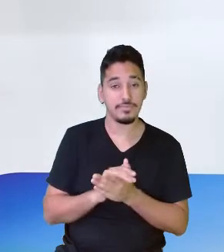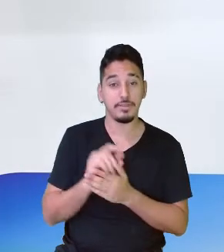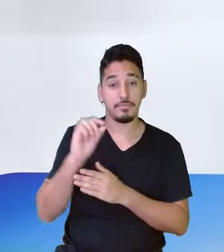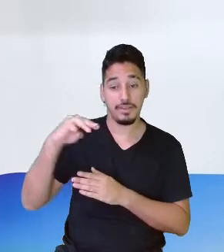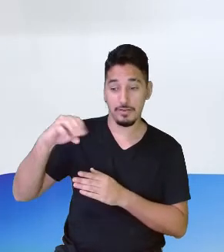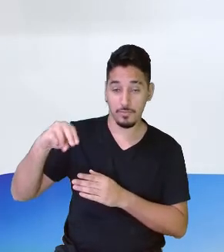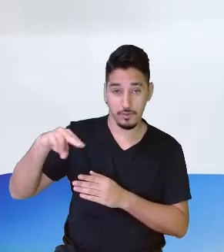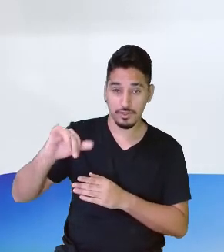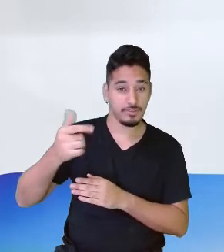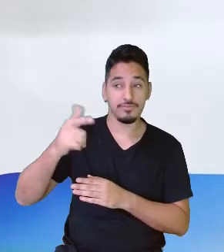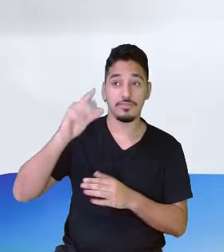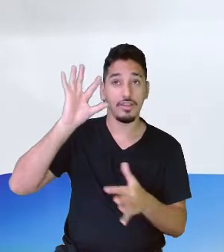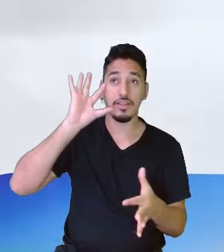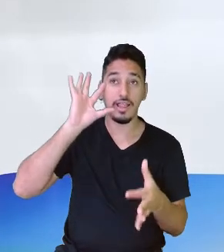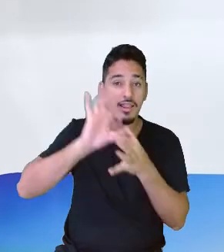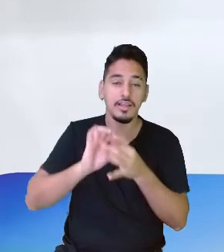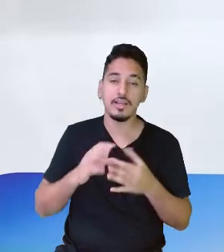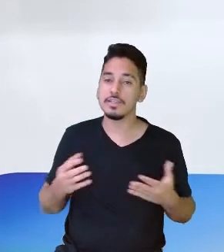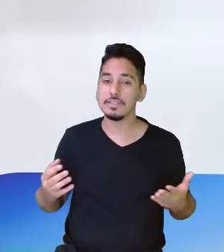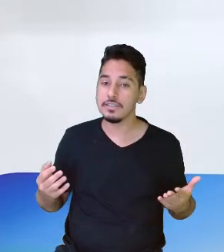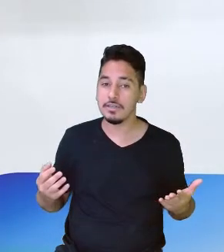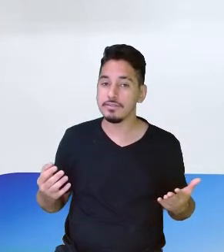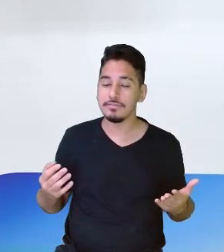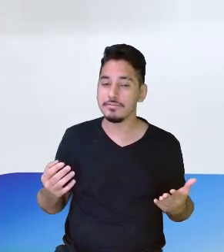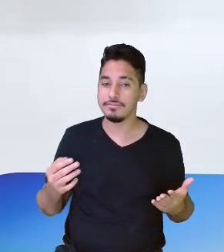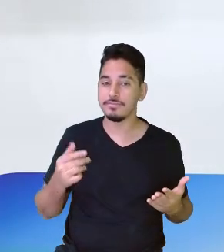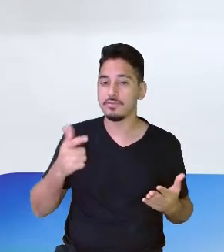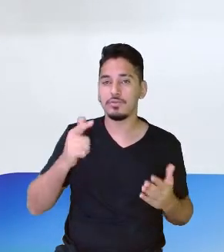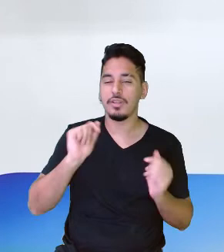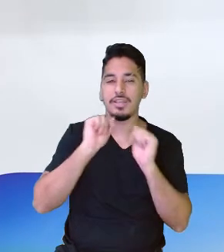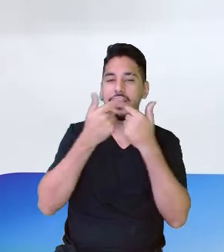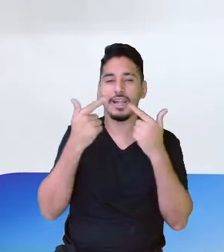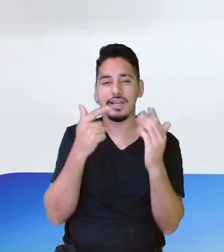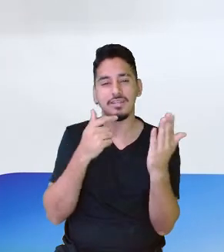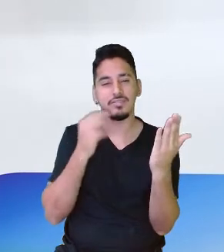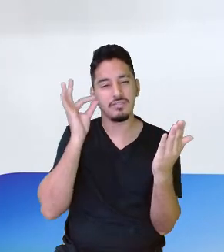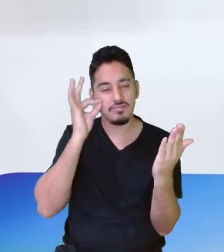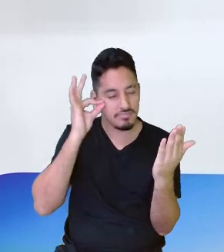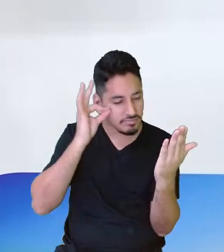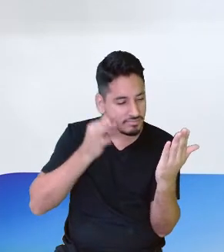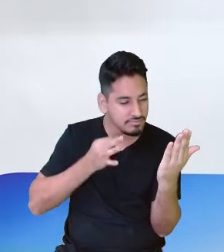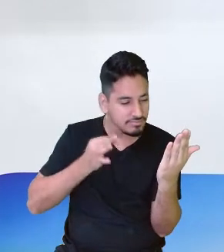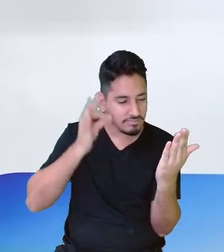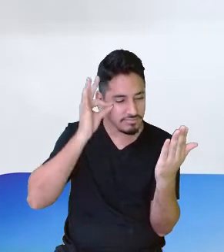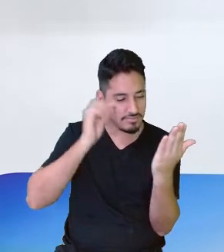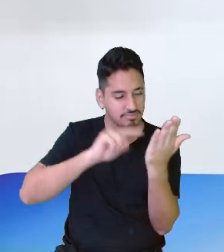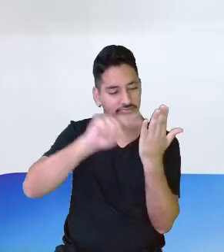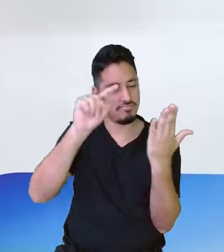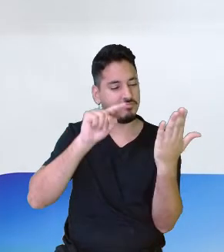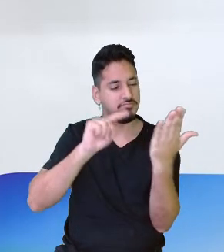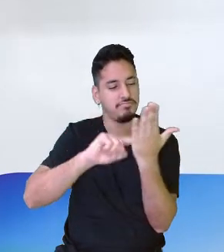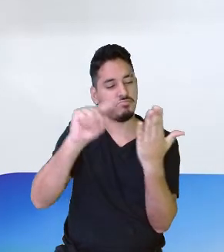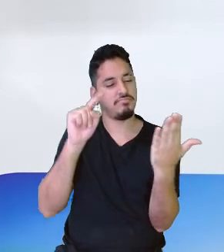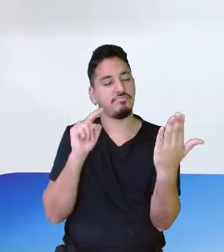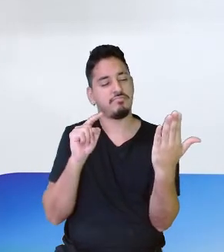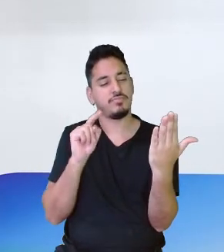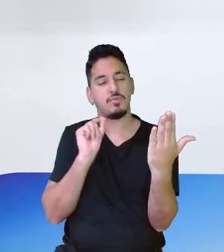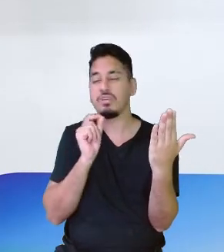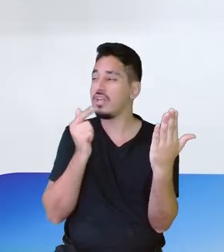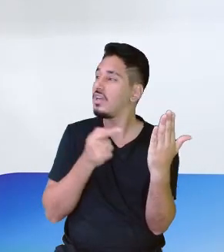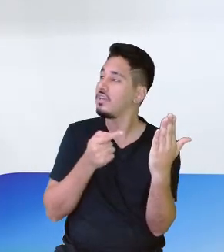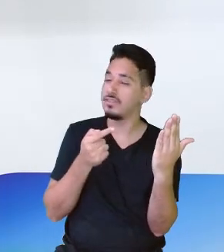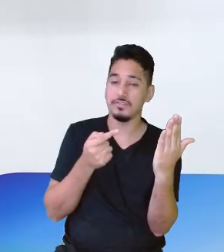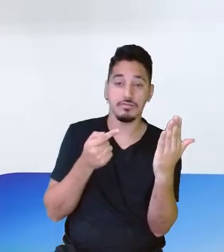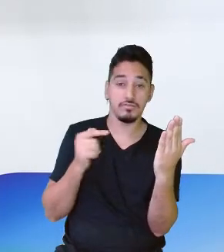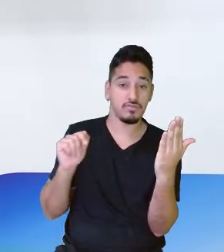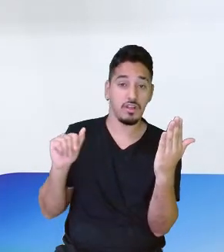sentido. Não faz a menor graça. Porque ela não sabe o que é esse fazer meme. Ela não entende que a graça